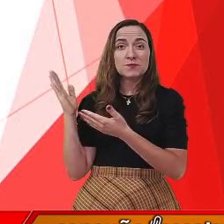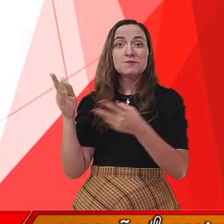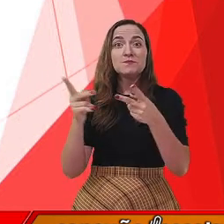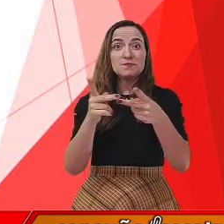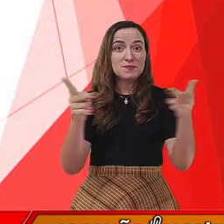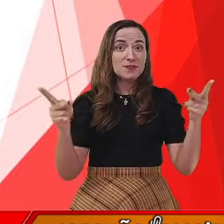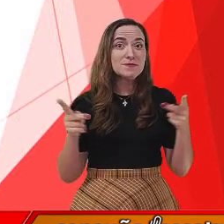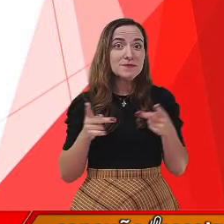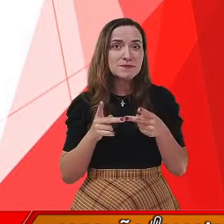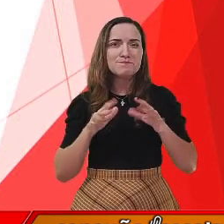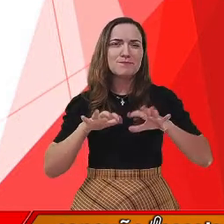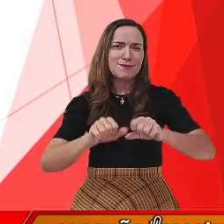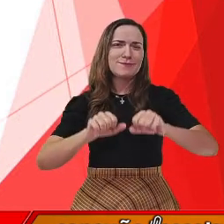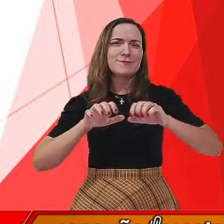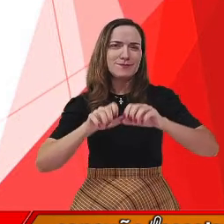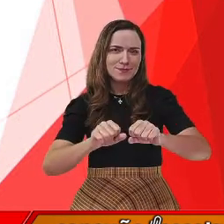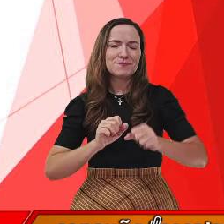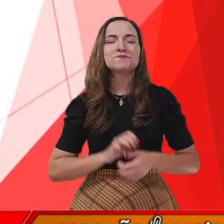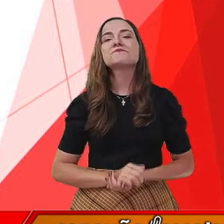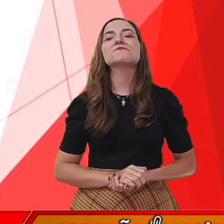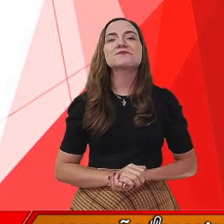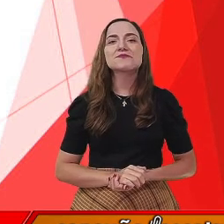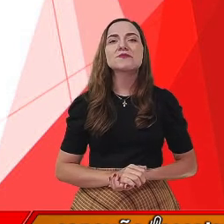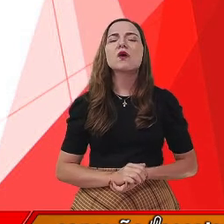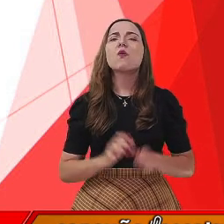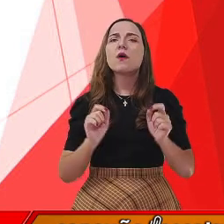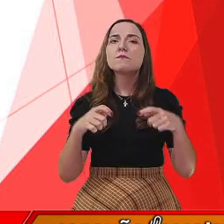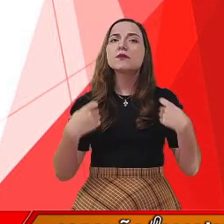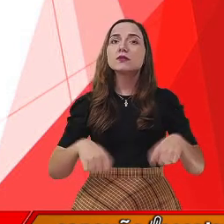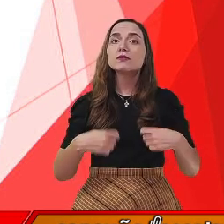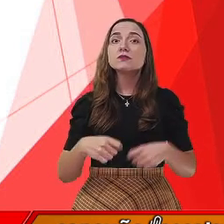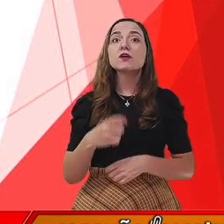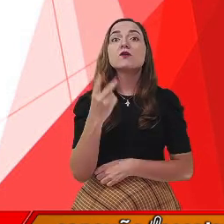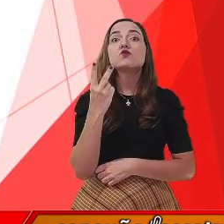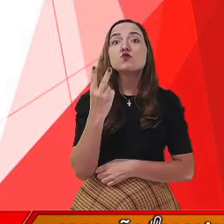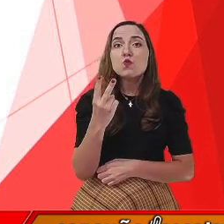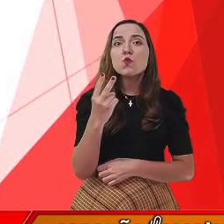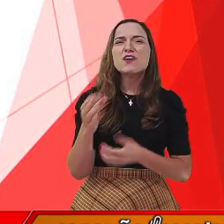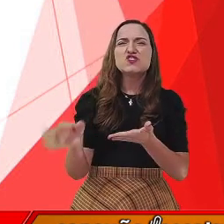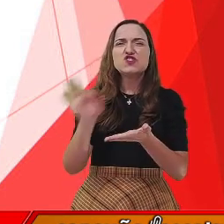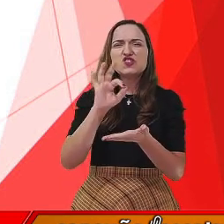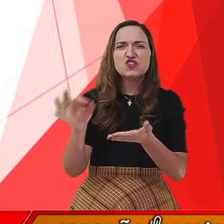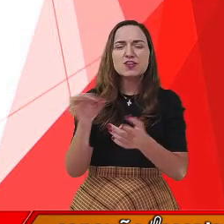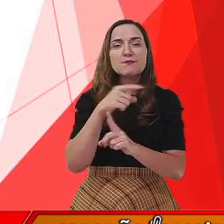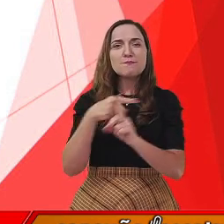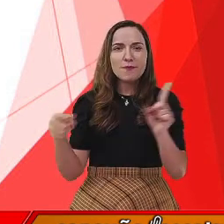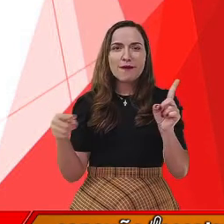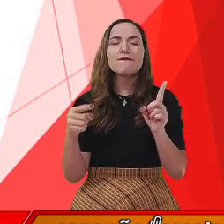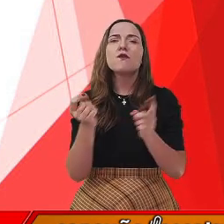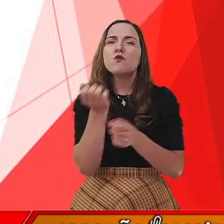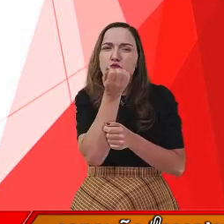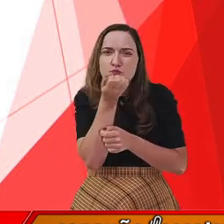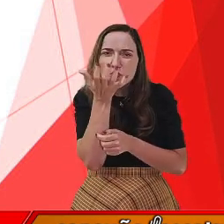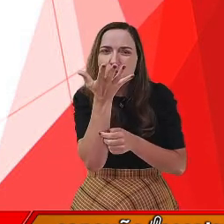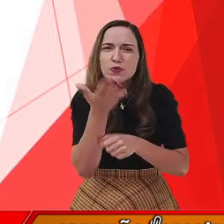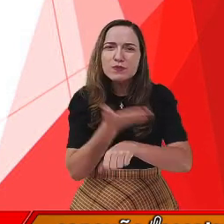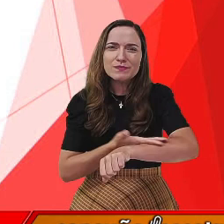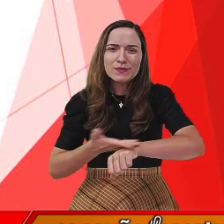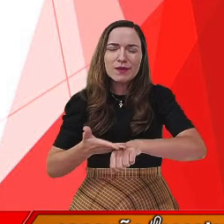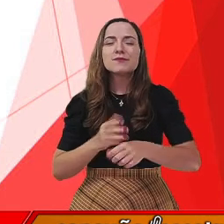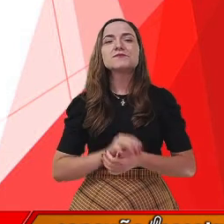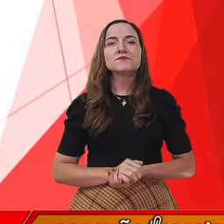pizza. Temos como ingredientes 2,5 xícaras de farinha de trigo. Tem